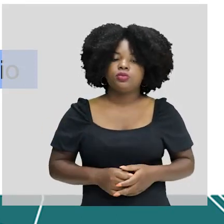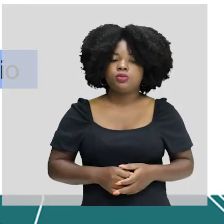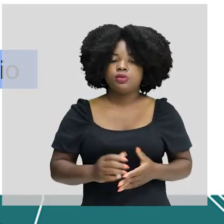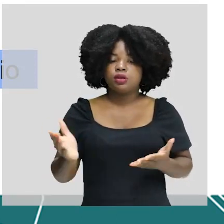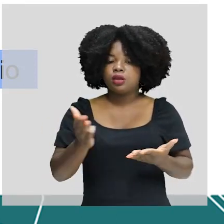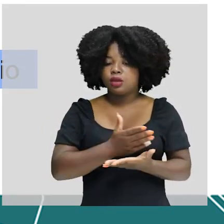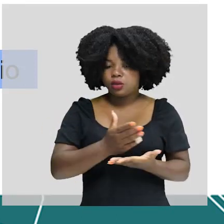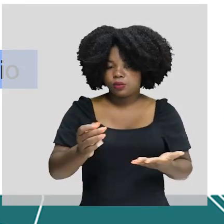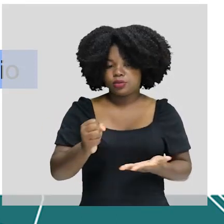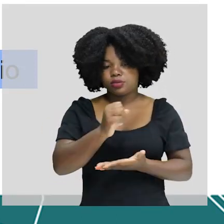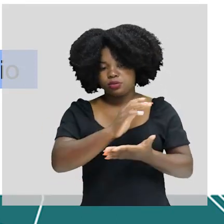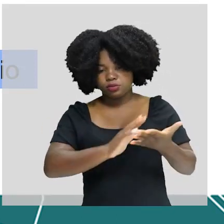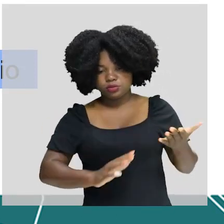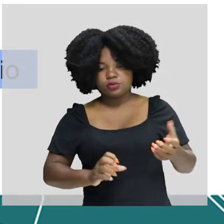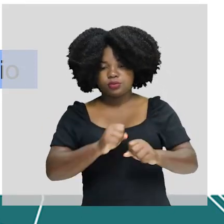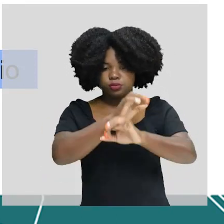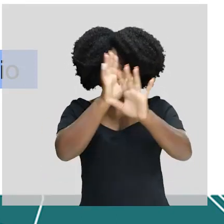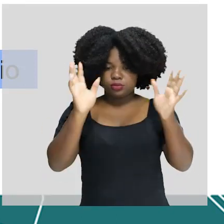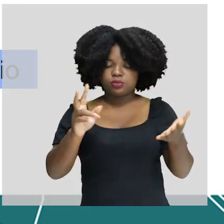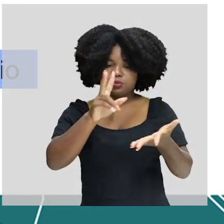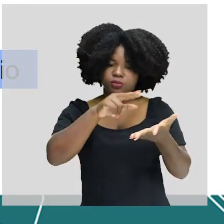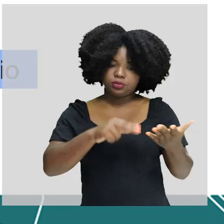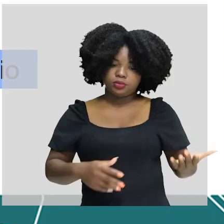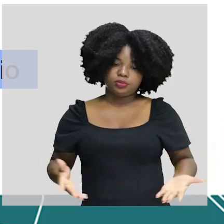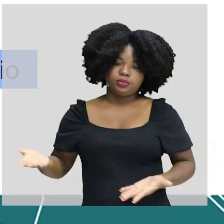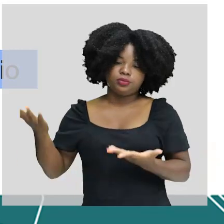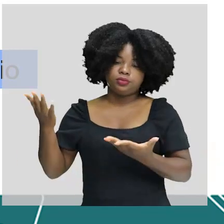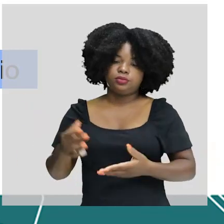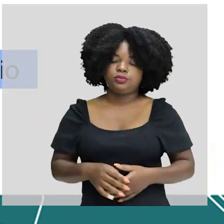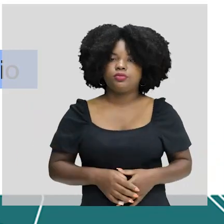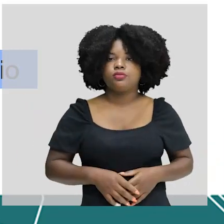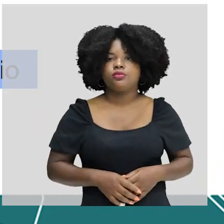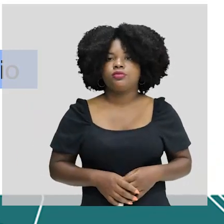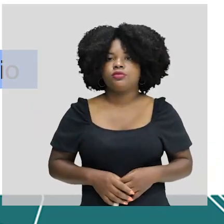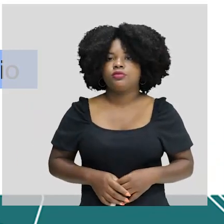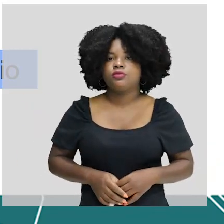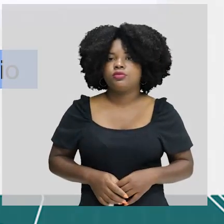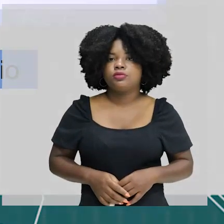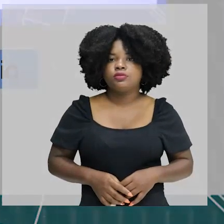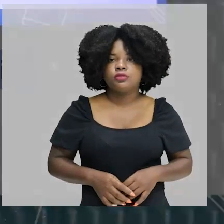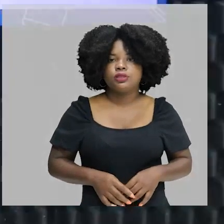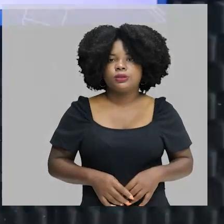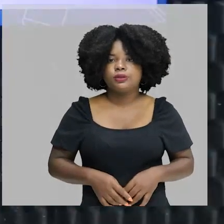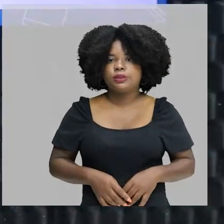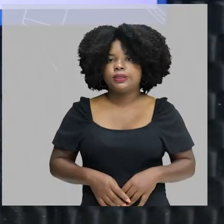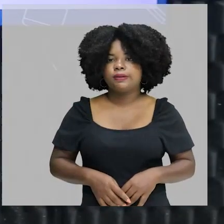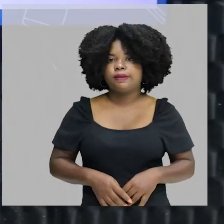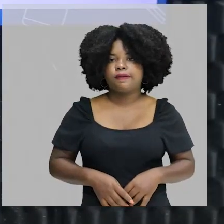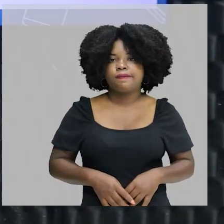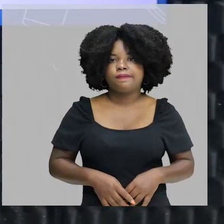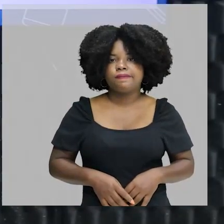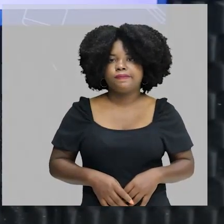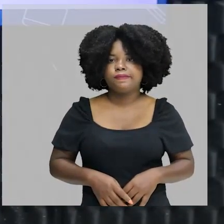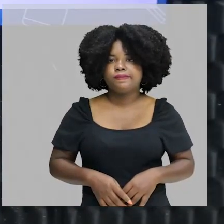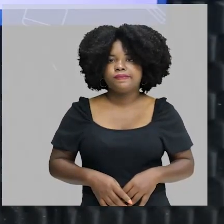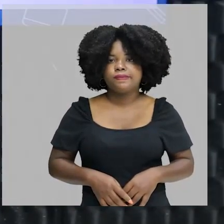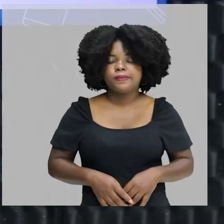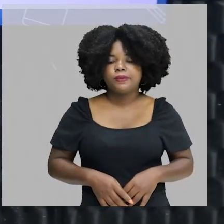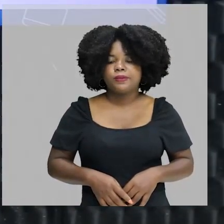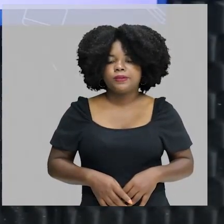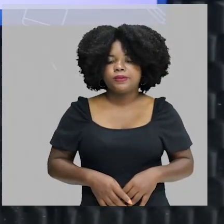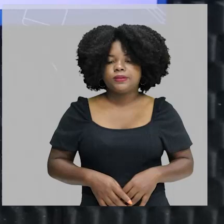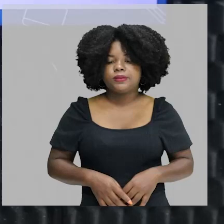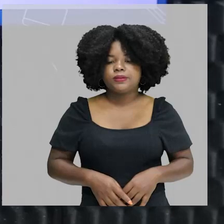Vamos a algumas questões. Olha só, turminha. Mergulha-se uma barra de 3,27 gramas de